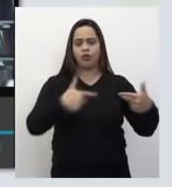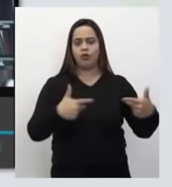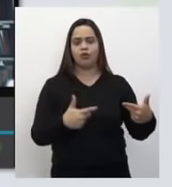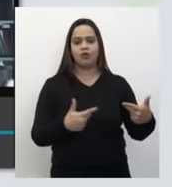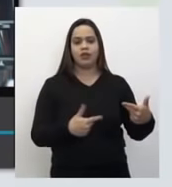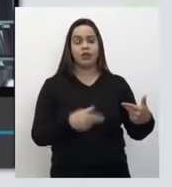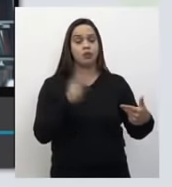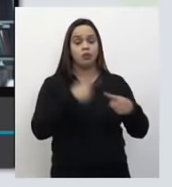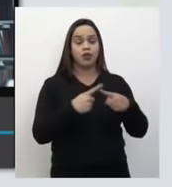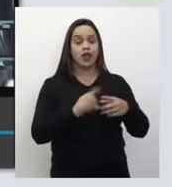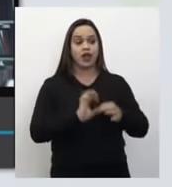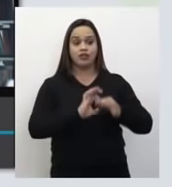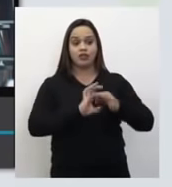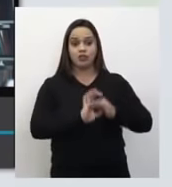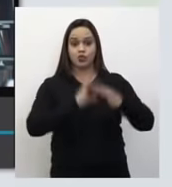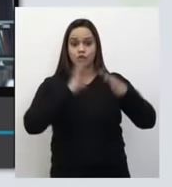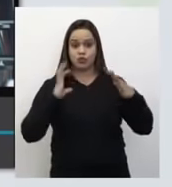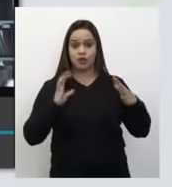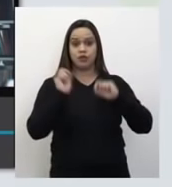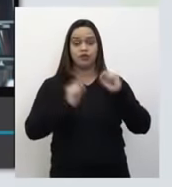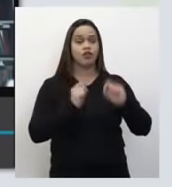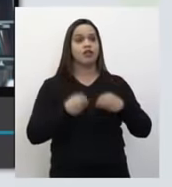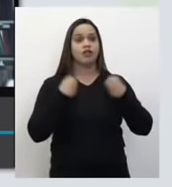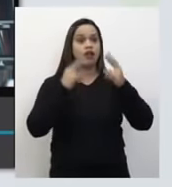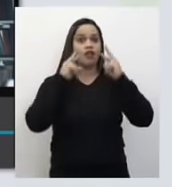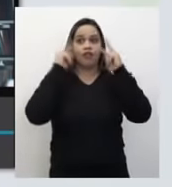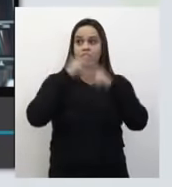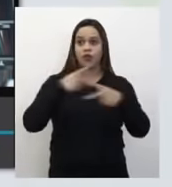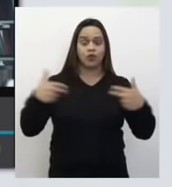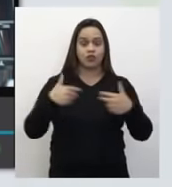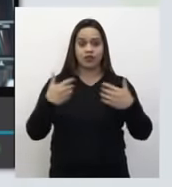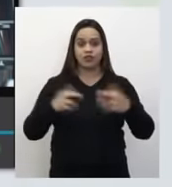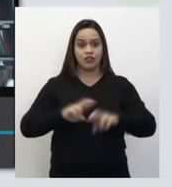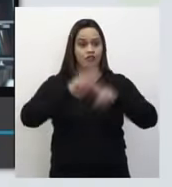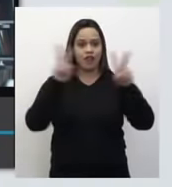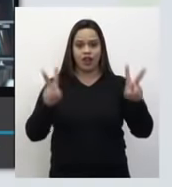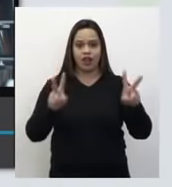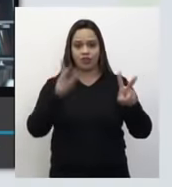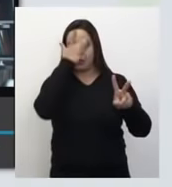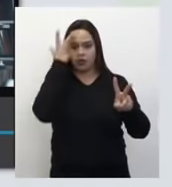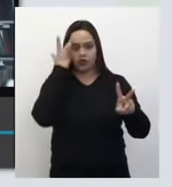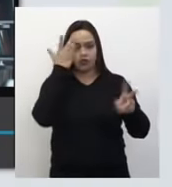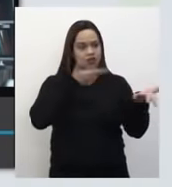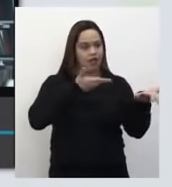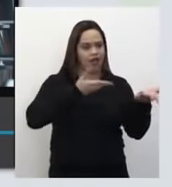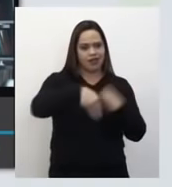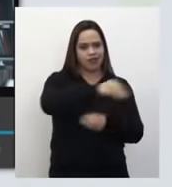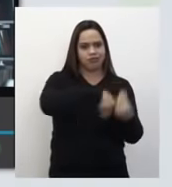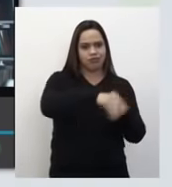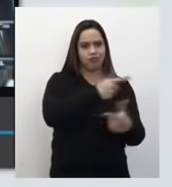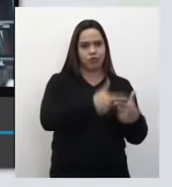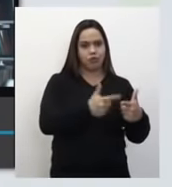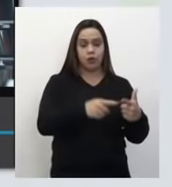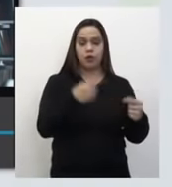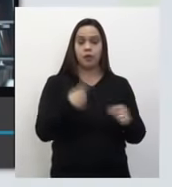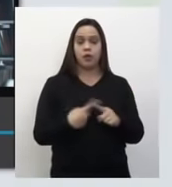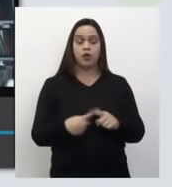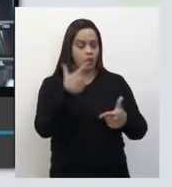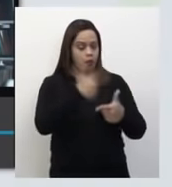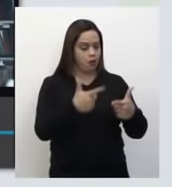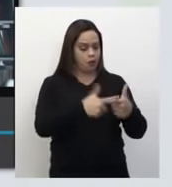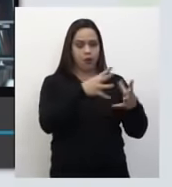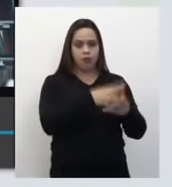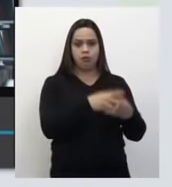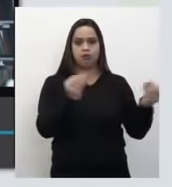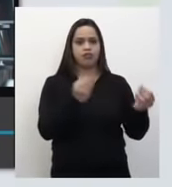tão interessantes, tão boas para as pessoas que estão envolvidas com aquele problema, que elas percebem que o problema em si já desapareceu, virou